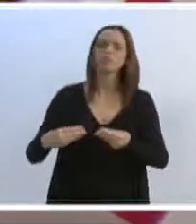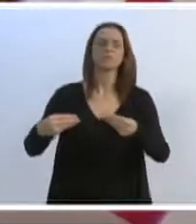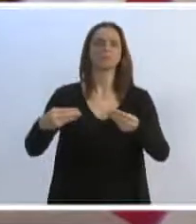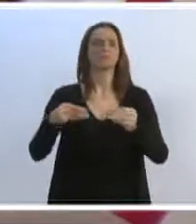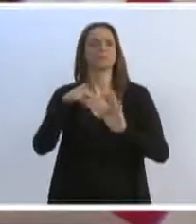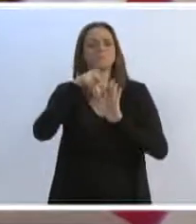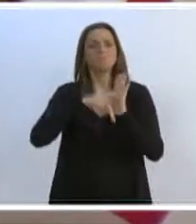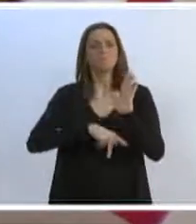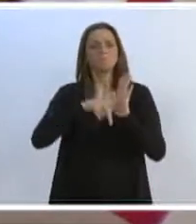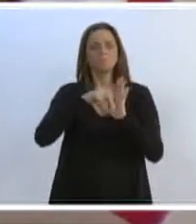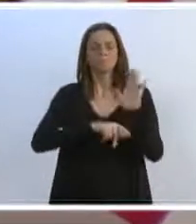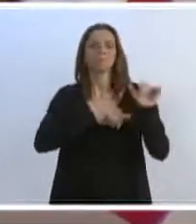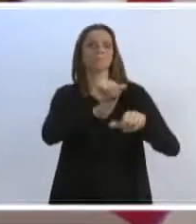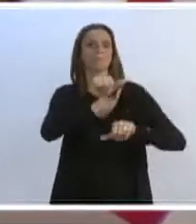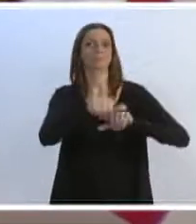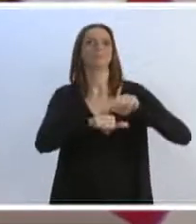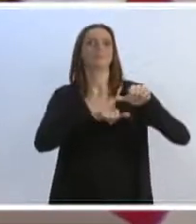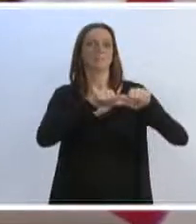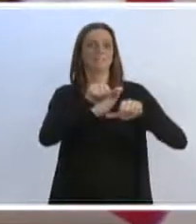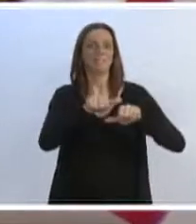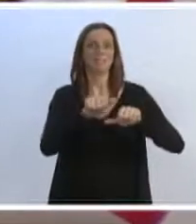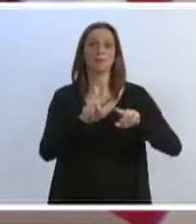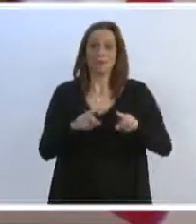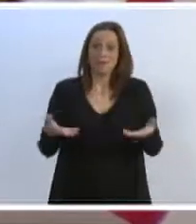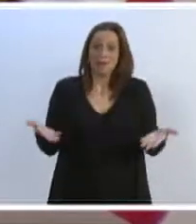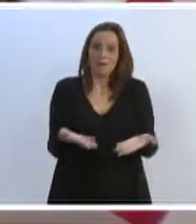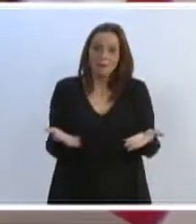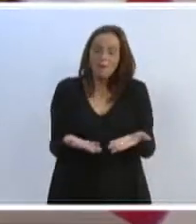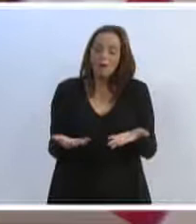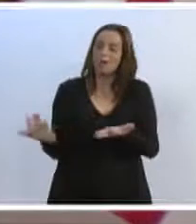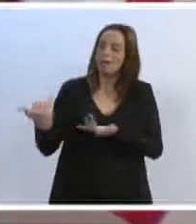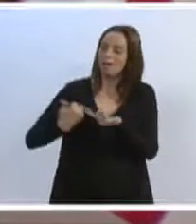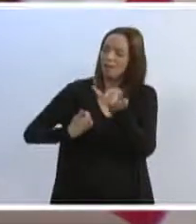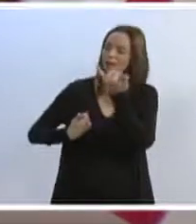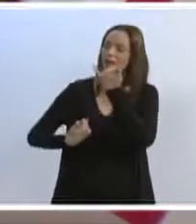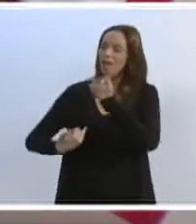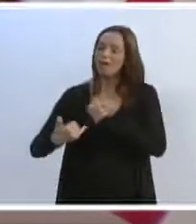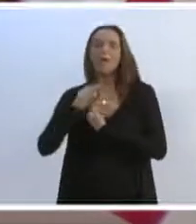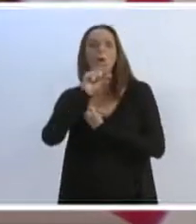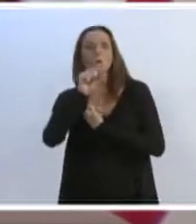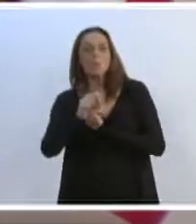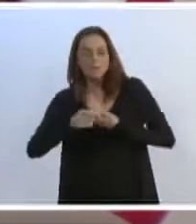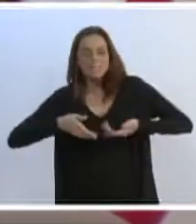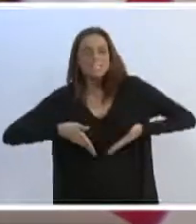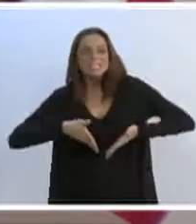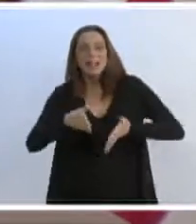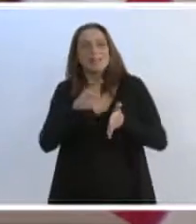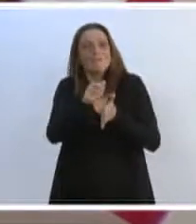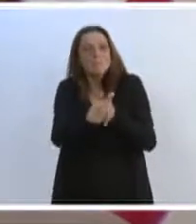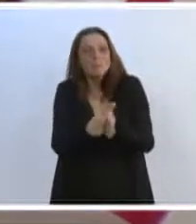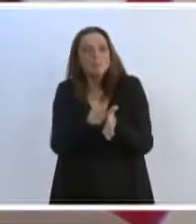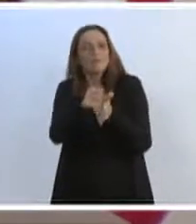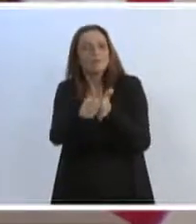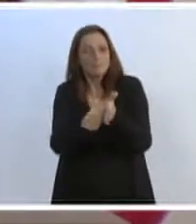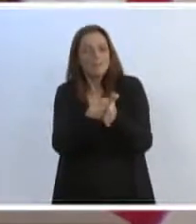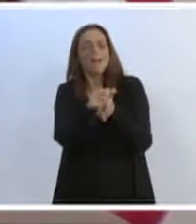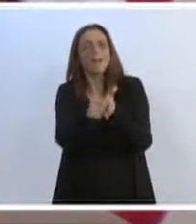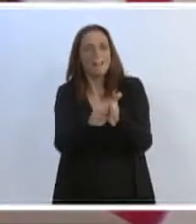possuíam o dom de sonhar, o gosto pela poesia das coisas que o cercavam. E